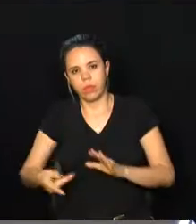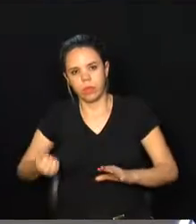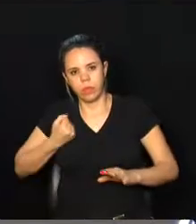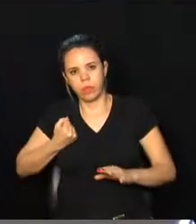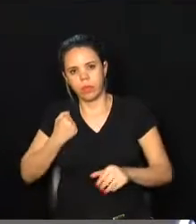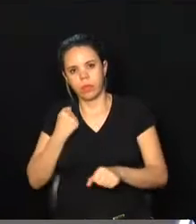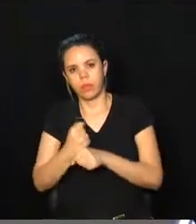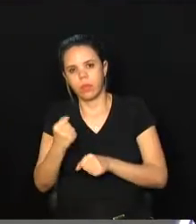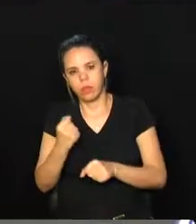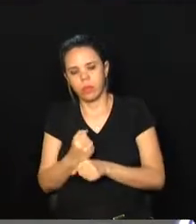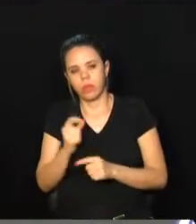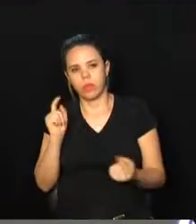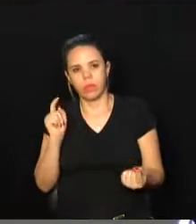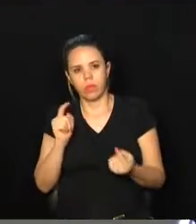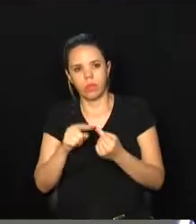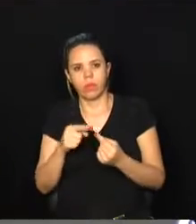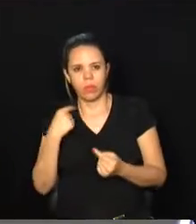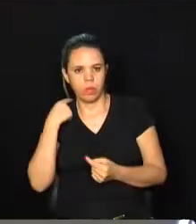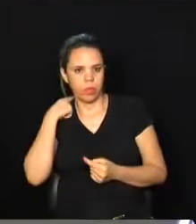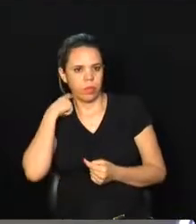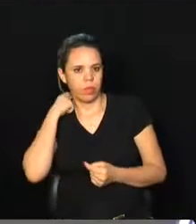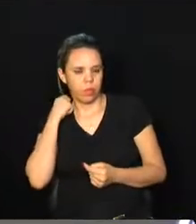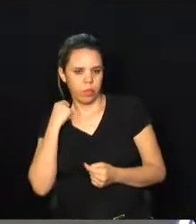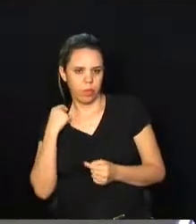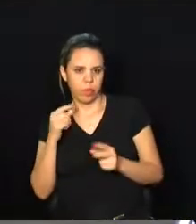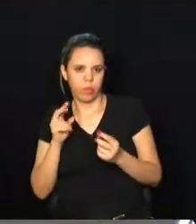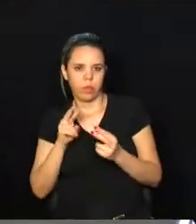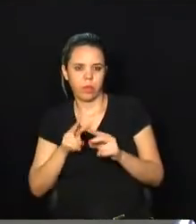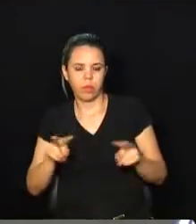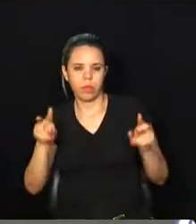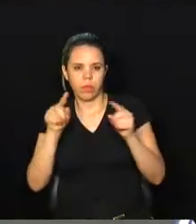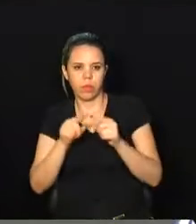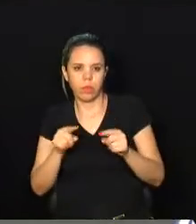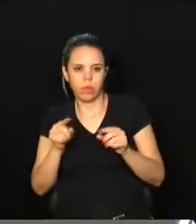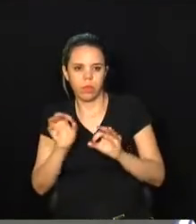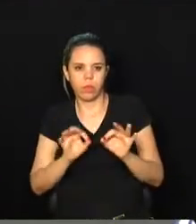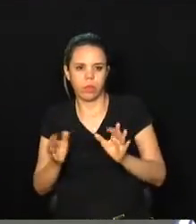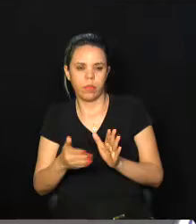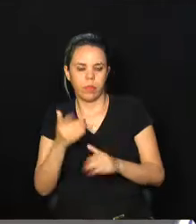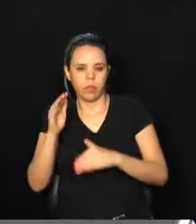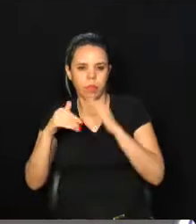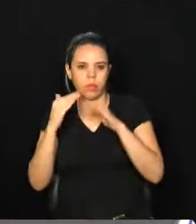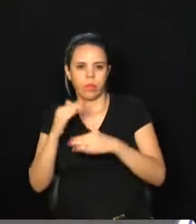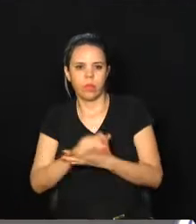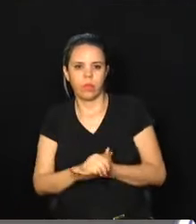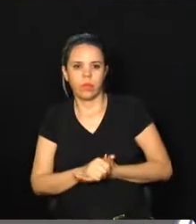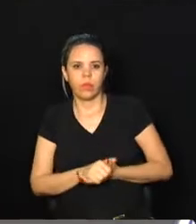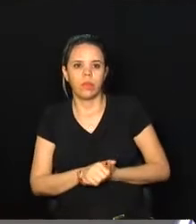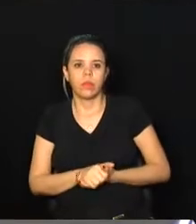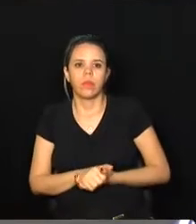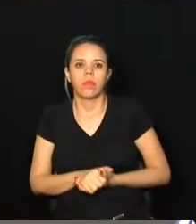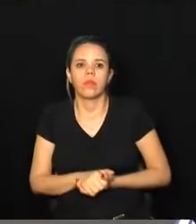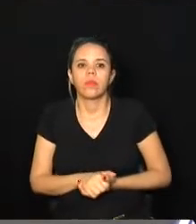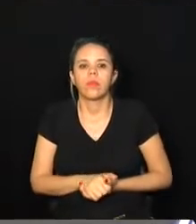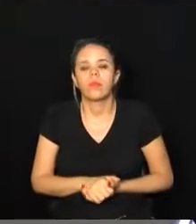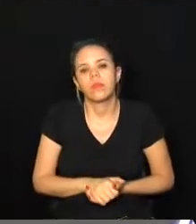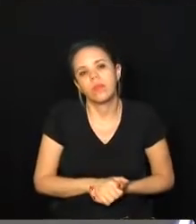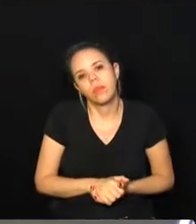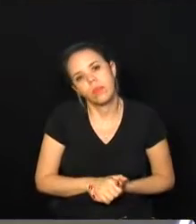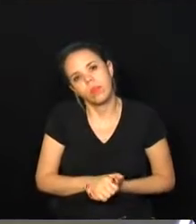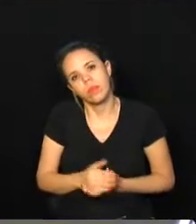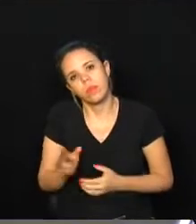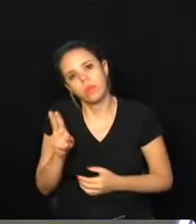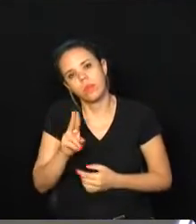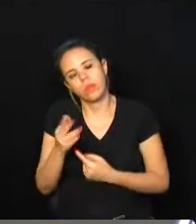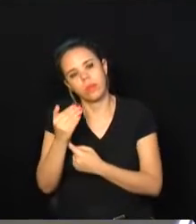uma forma muito mais objetiva, e visando uma produtividade e um desenvolvimento, né? Esse uso da